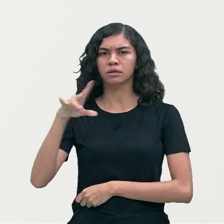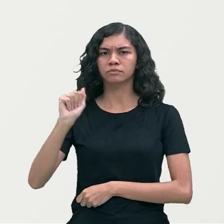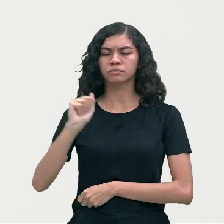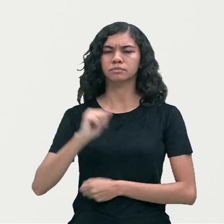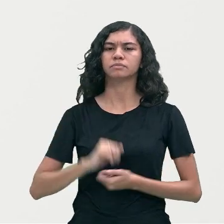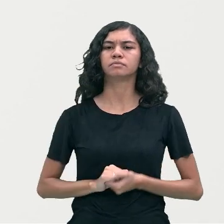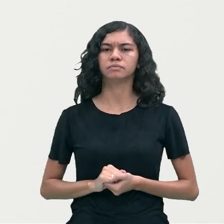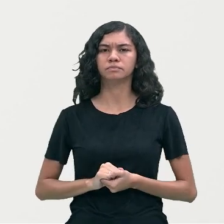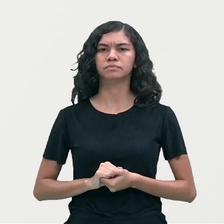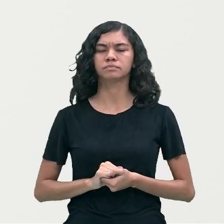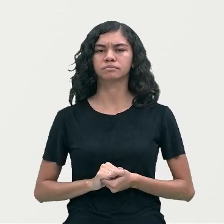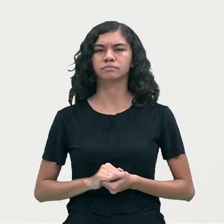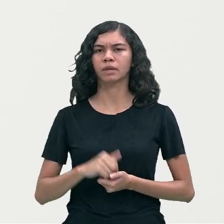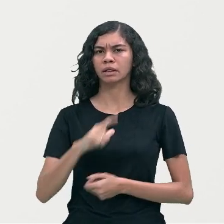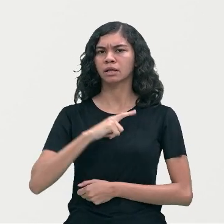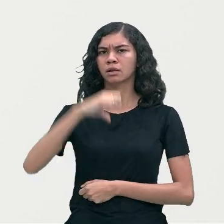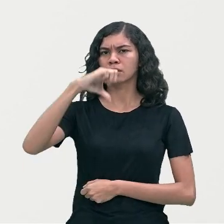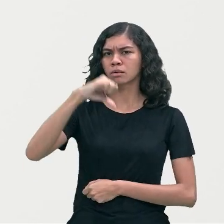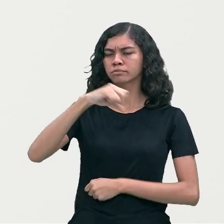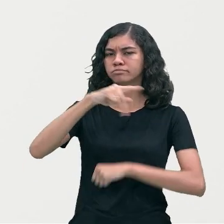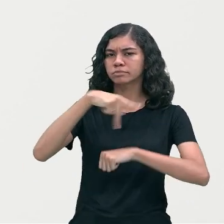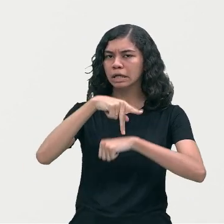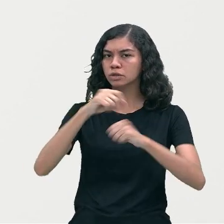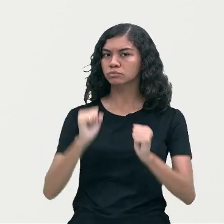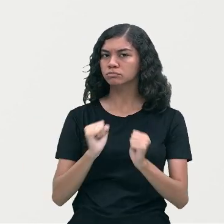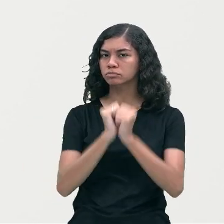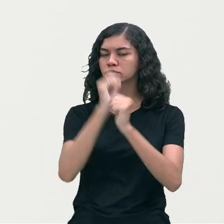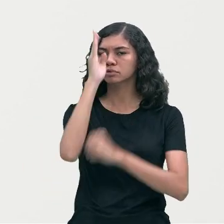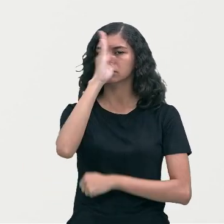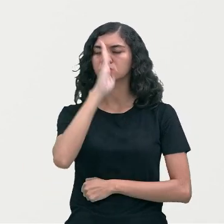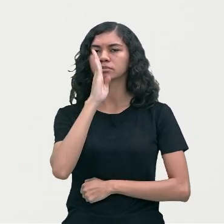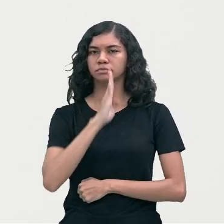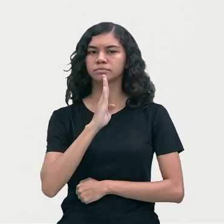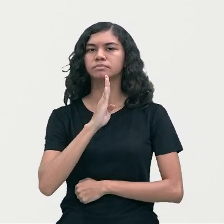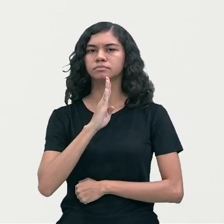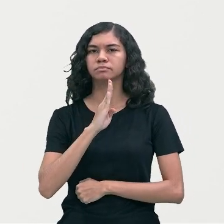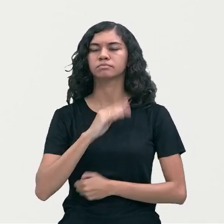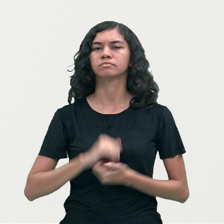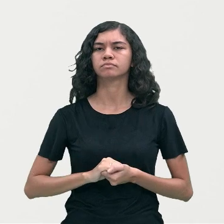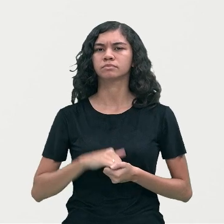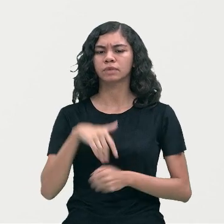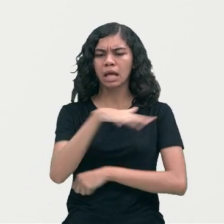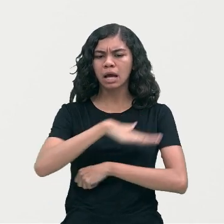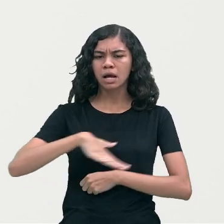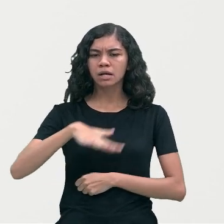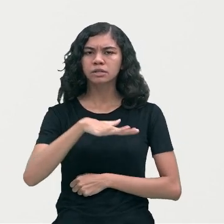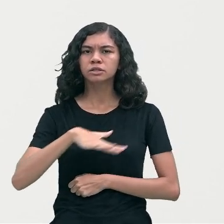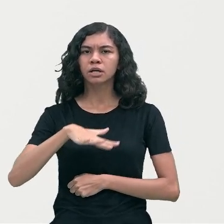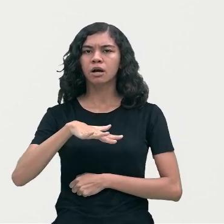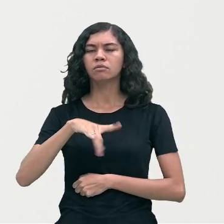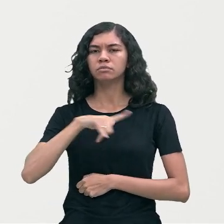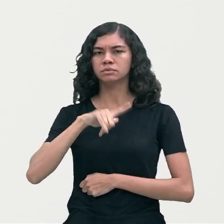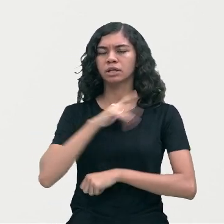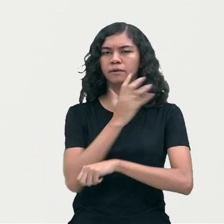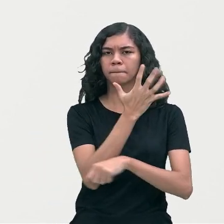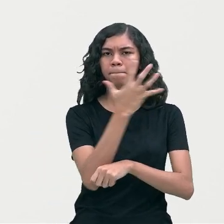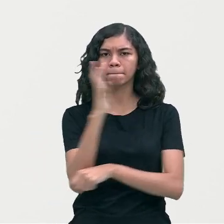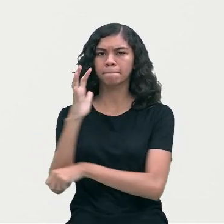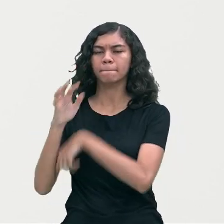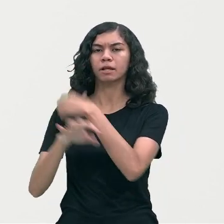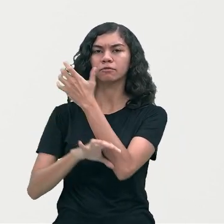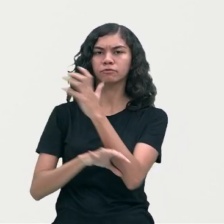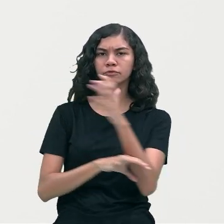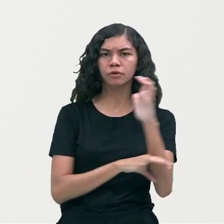9 países, junto com o Brasil, que vão ter dentro do seu território a floresta amazônica e também a